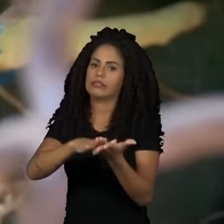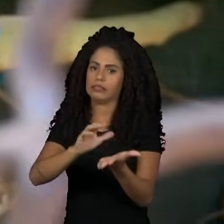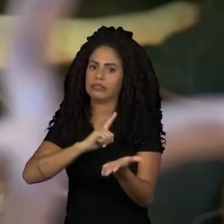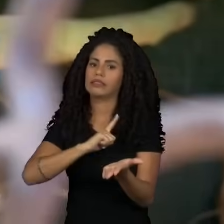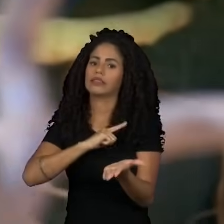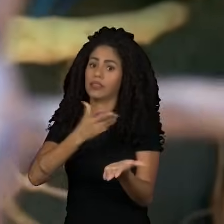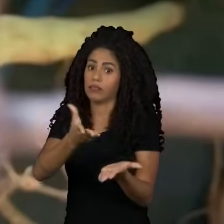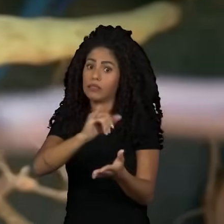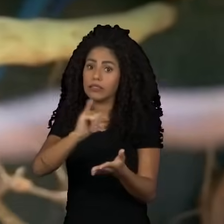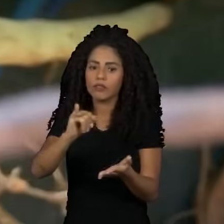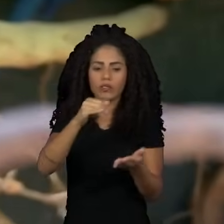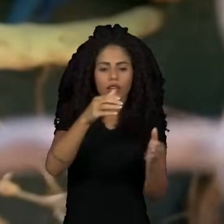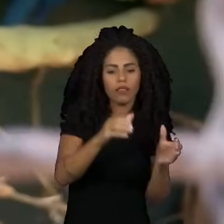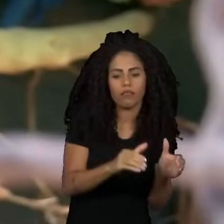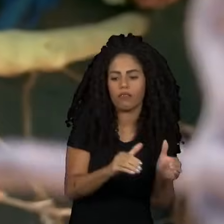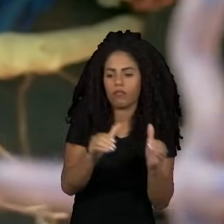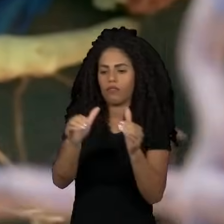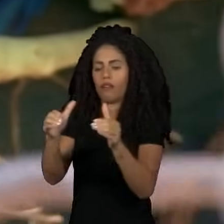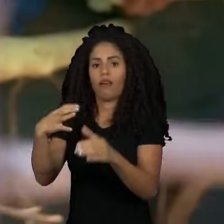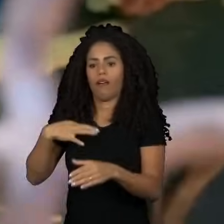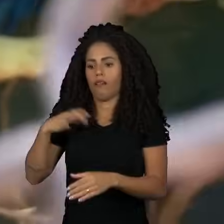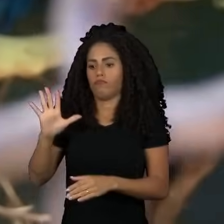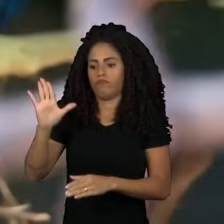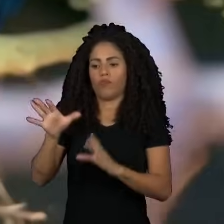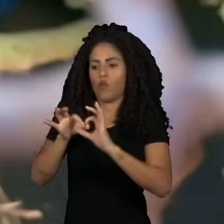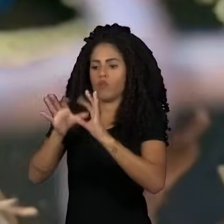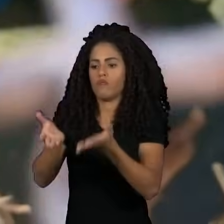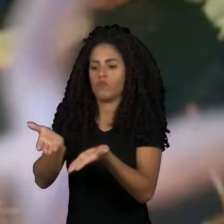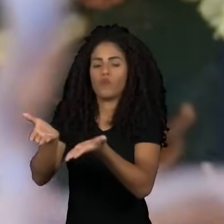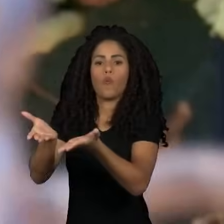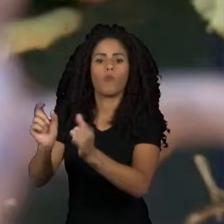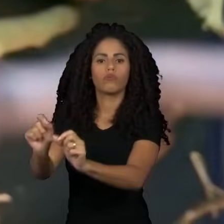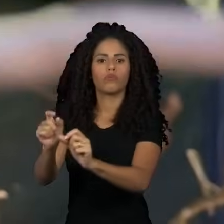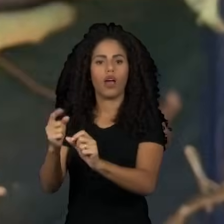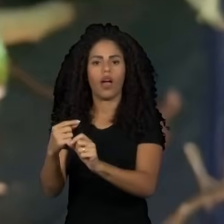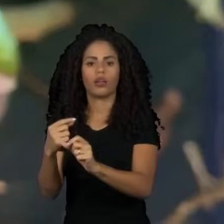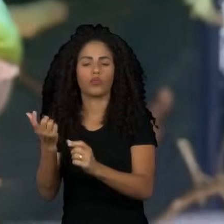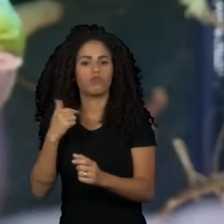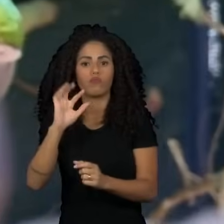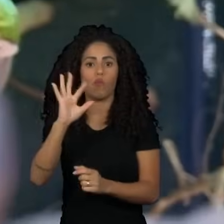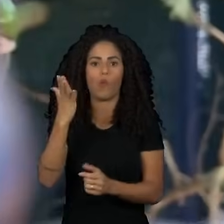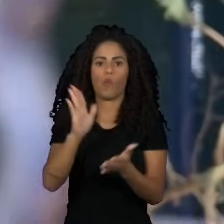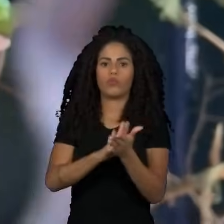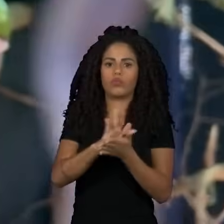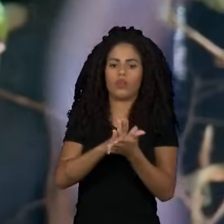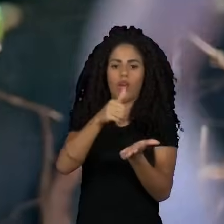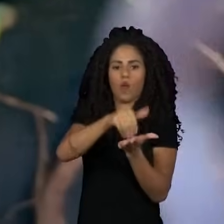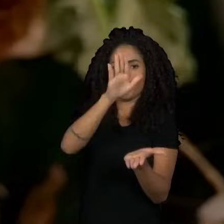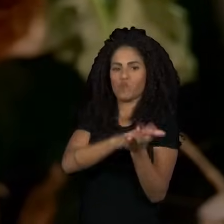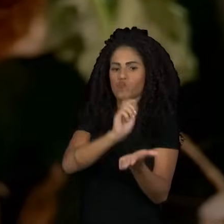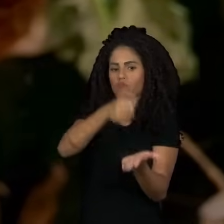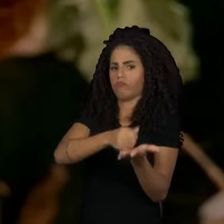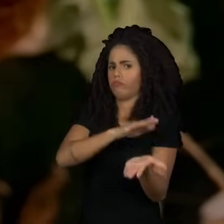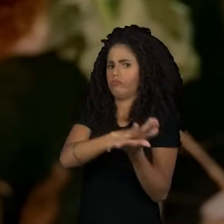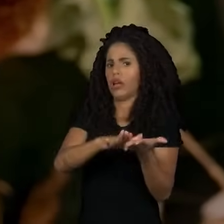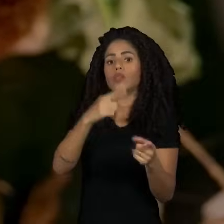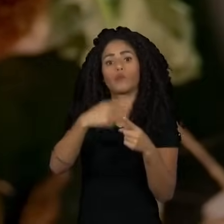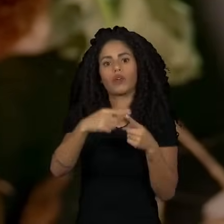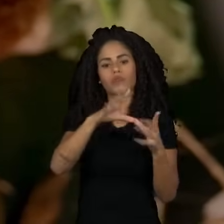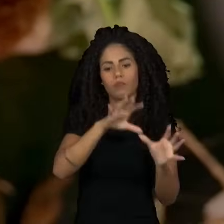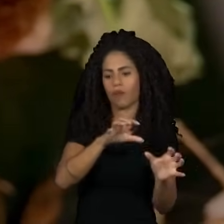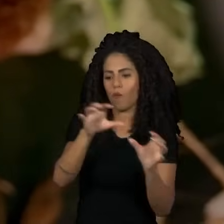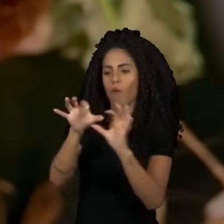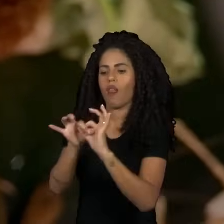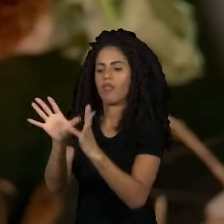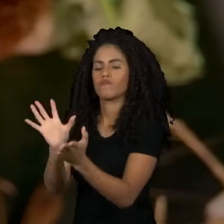entrega esses animais de maneira voluntária, não tem nenhum impacto para ela, né, não gera nenhuma multa, né, nenhuma penalidade. Hoje em